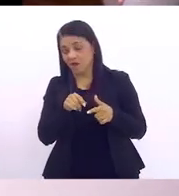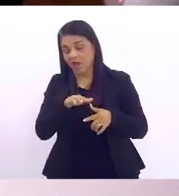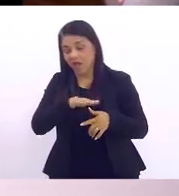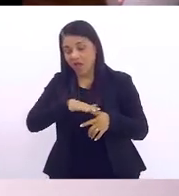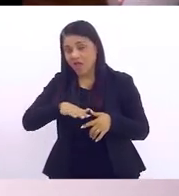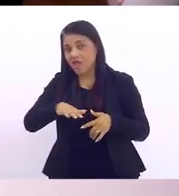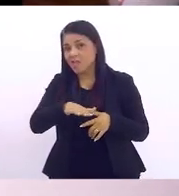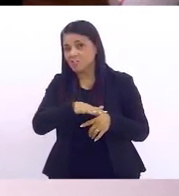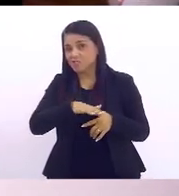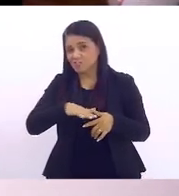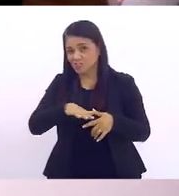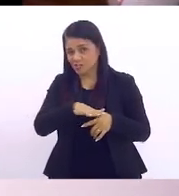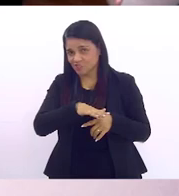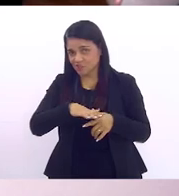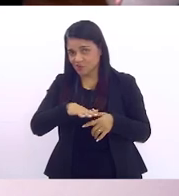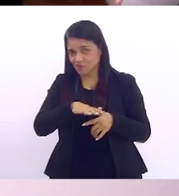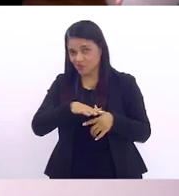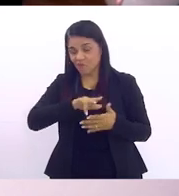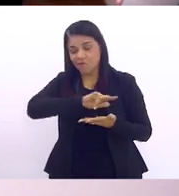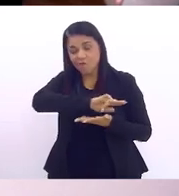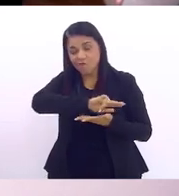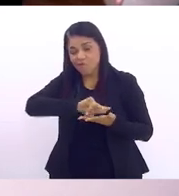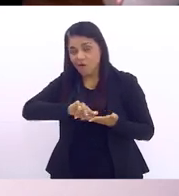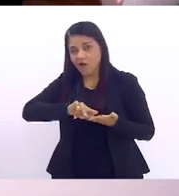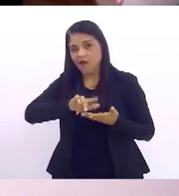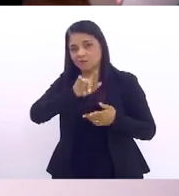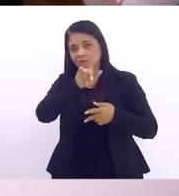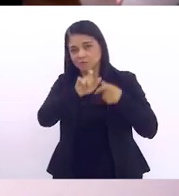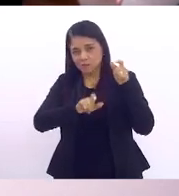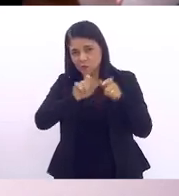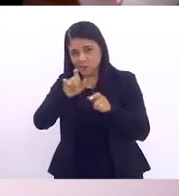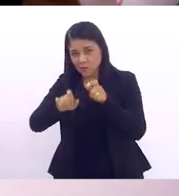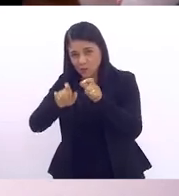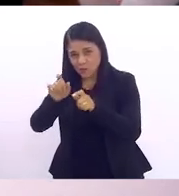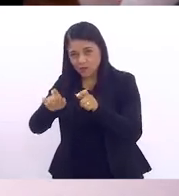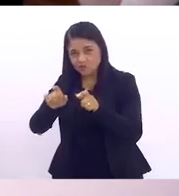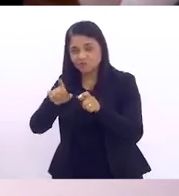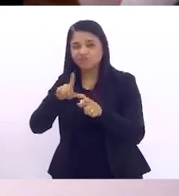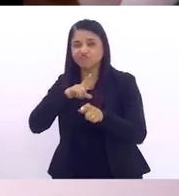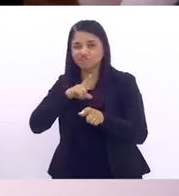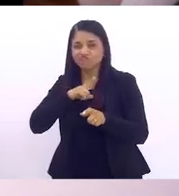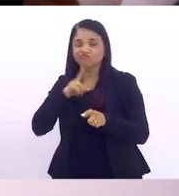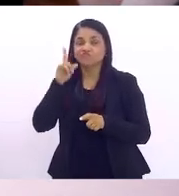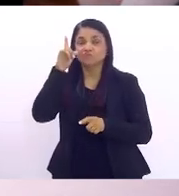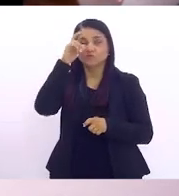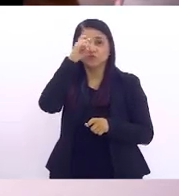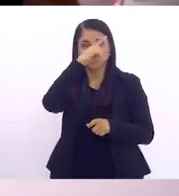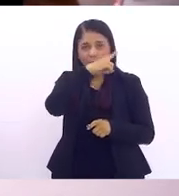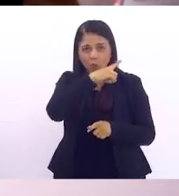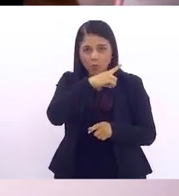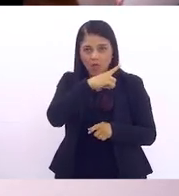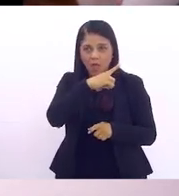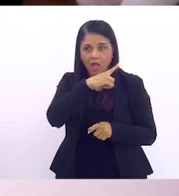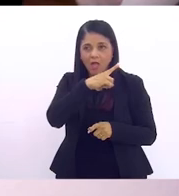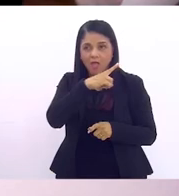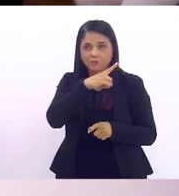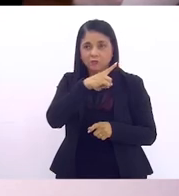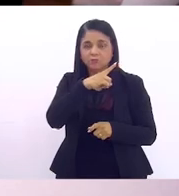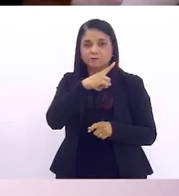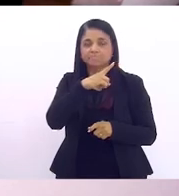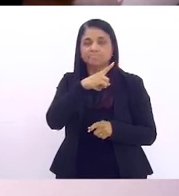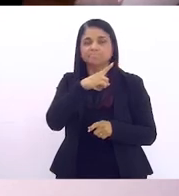região Há muitas pessoas que tem tido dificuldade pelo menos no